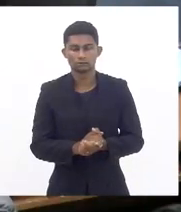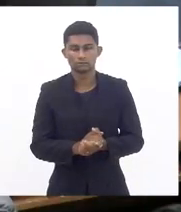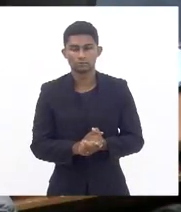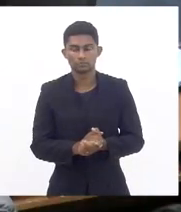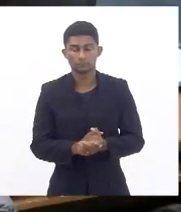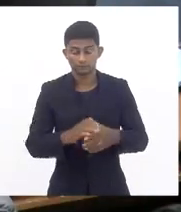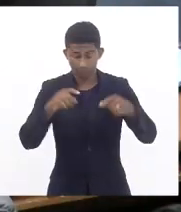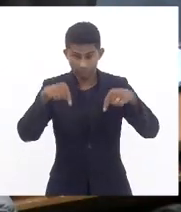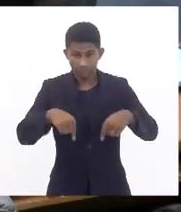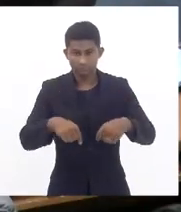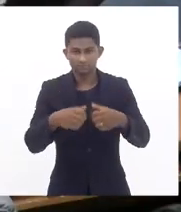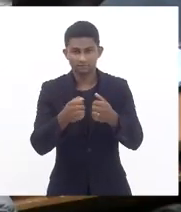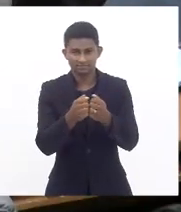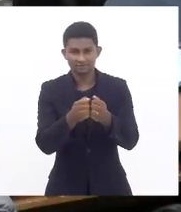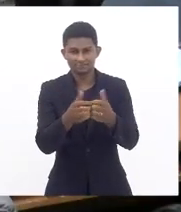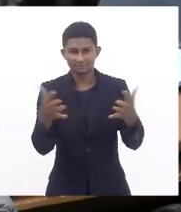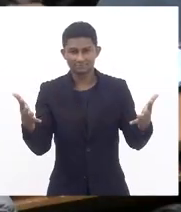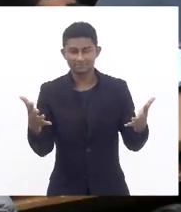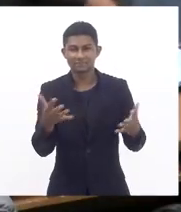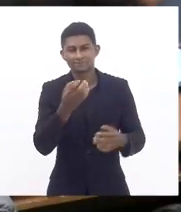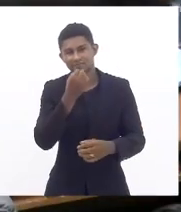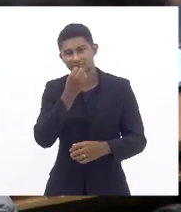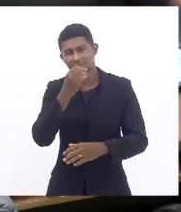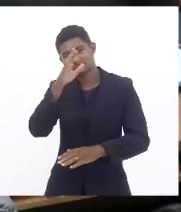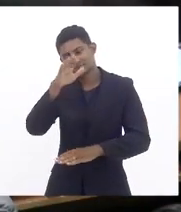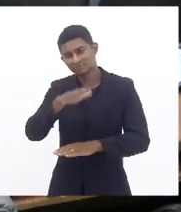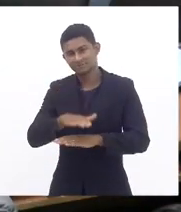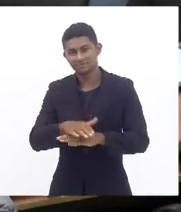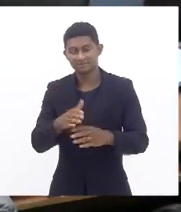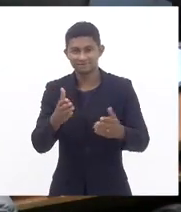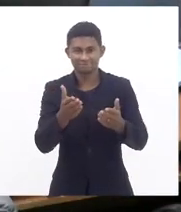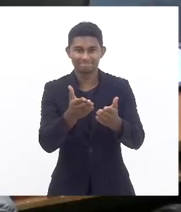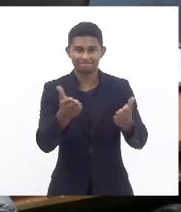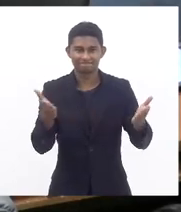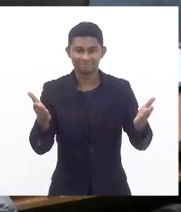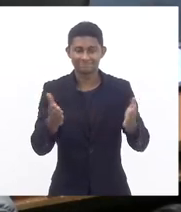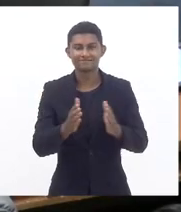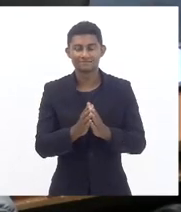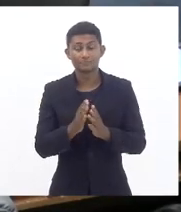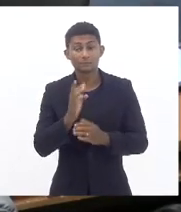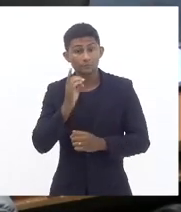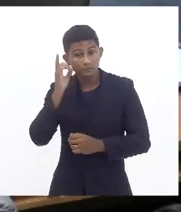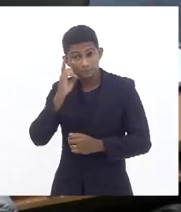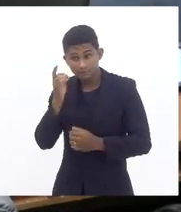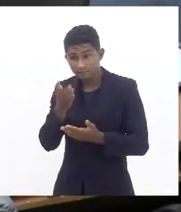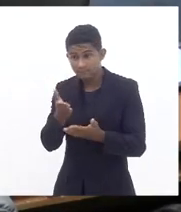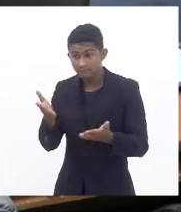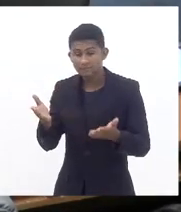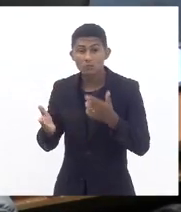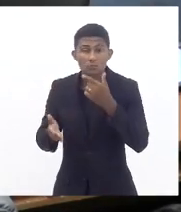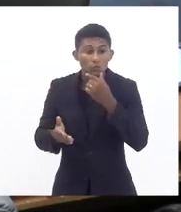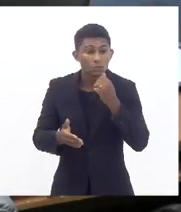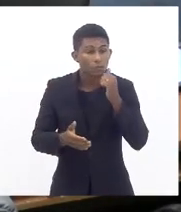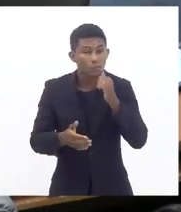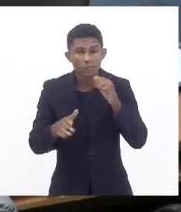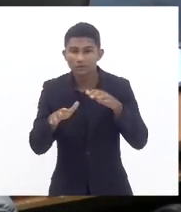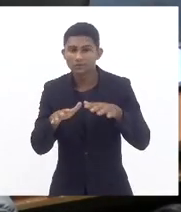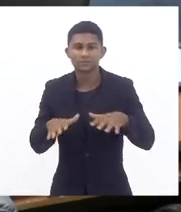Está reaberta a sessão. Boa tarde a todos e todas, deputados e deputadas.